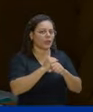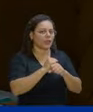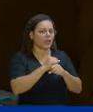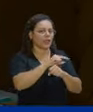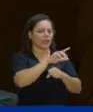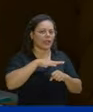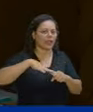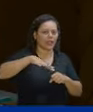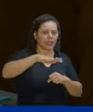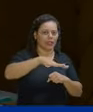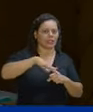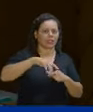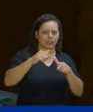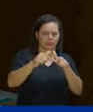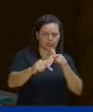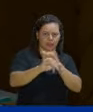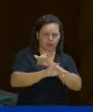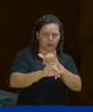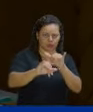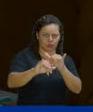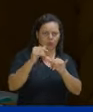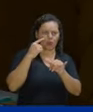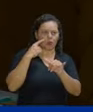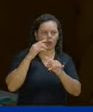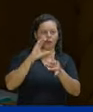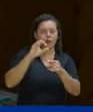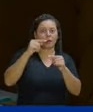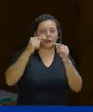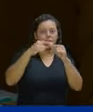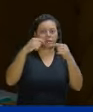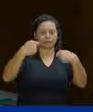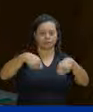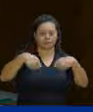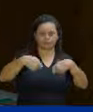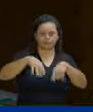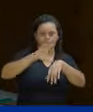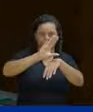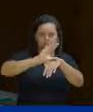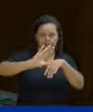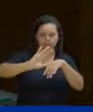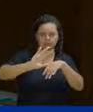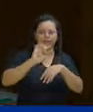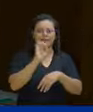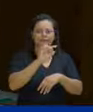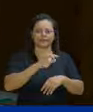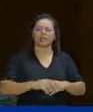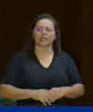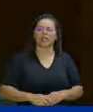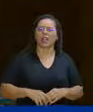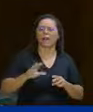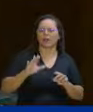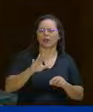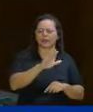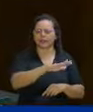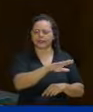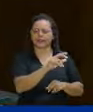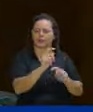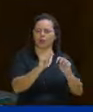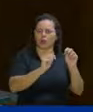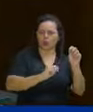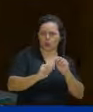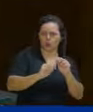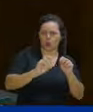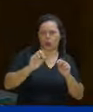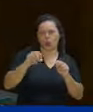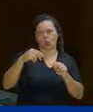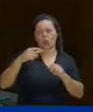atuação jurisdicional em ações de controle de constitucionalidade e em demais processos judiciais e administrativos de interesse